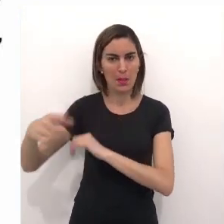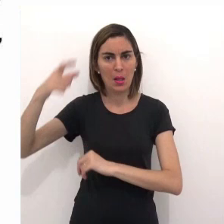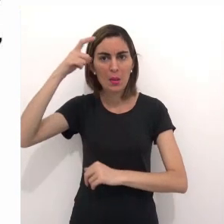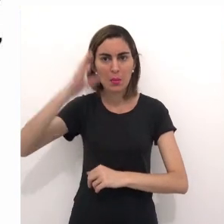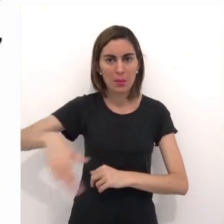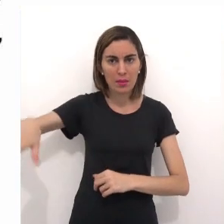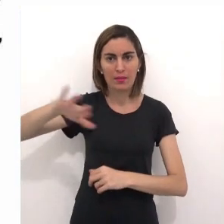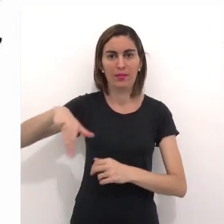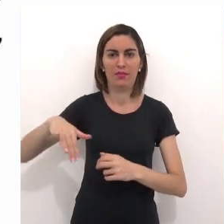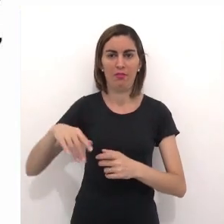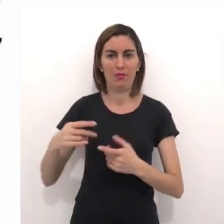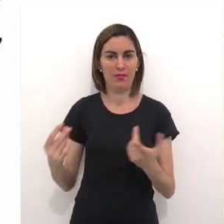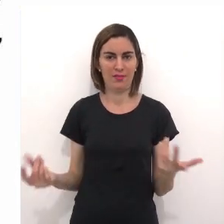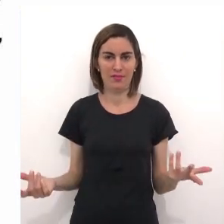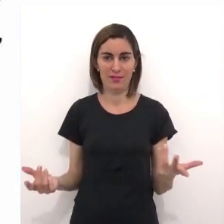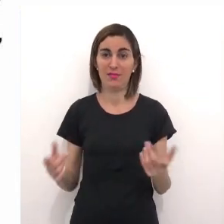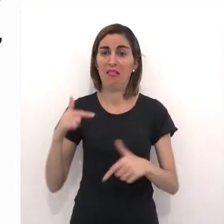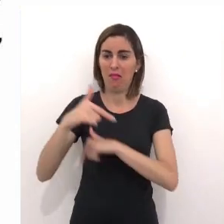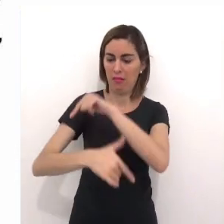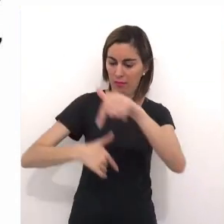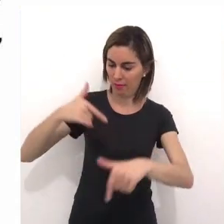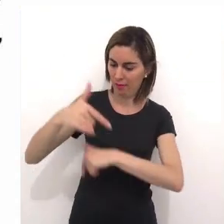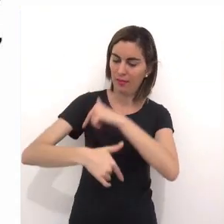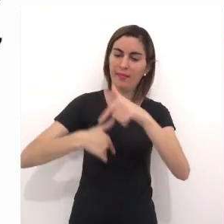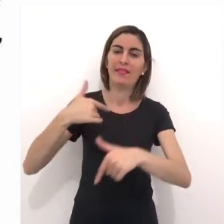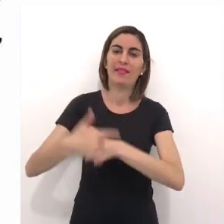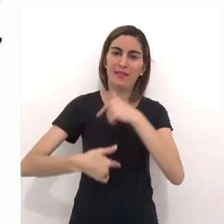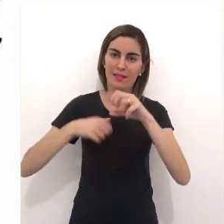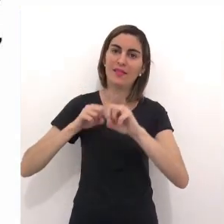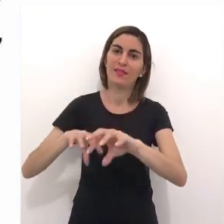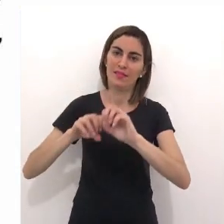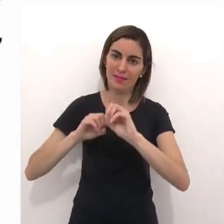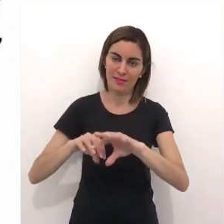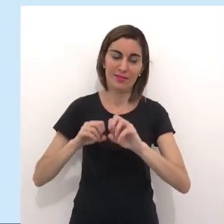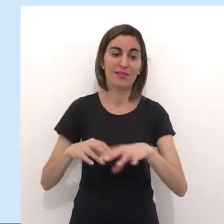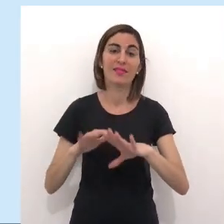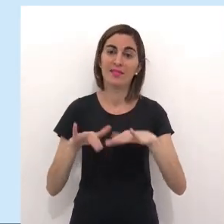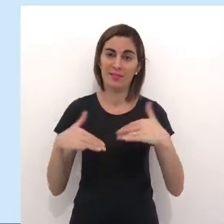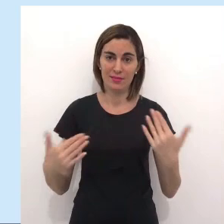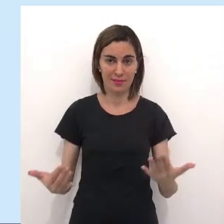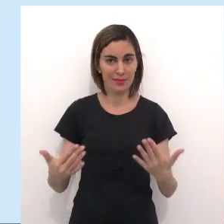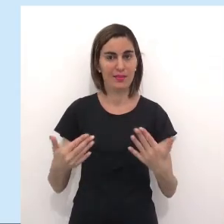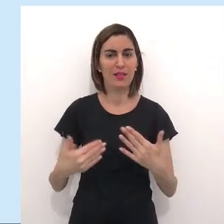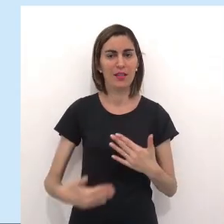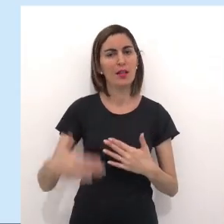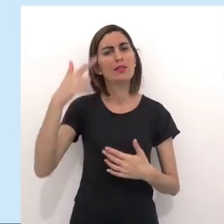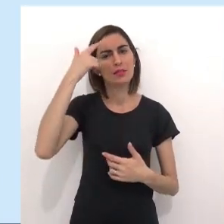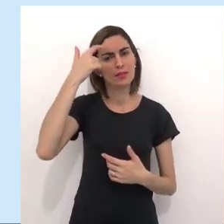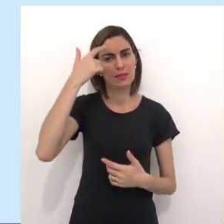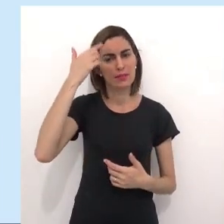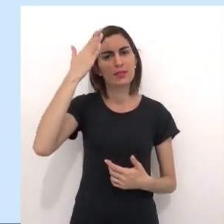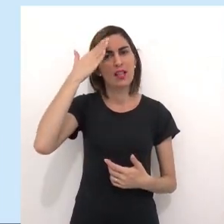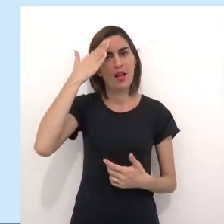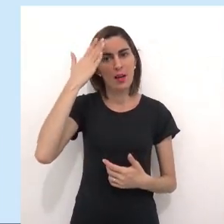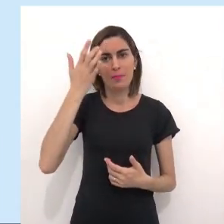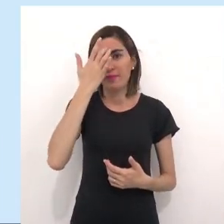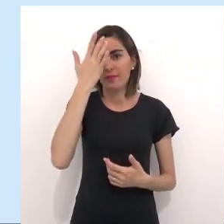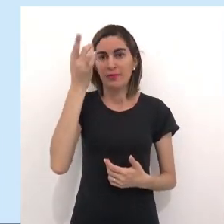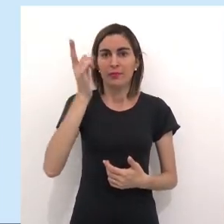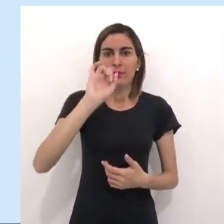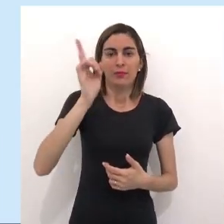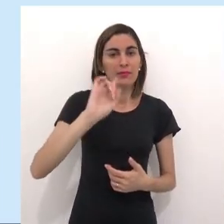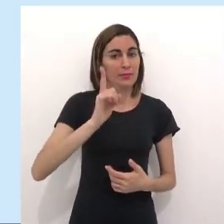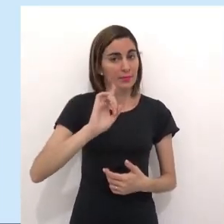árduo e, sobretudo, perigoso. Então, eles estavam cientes que não seria